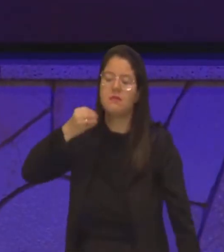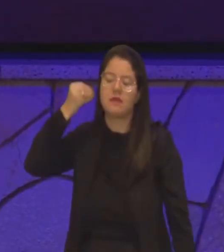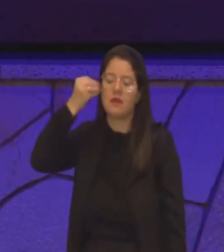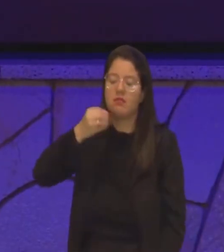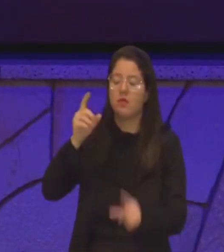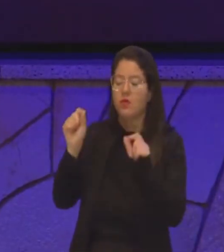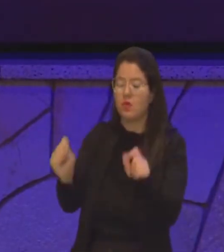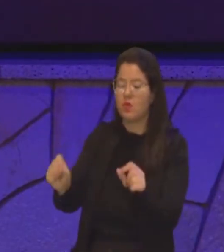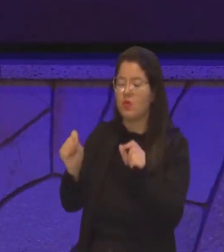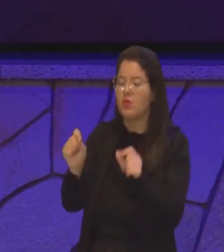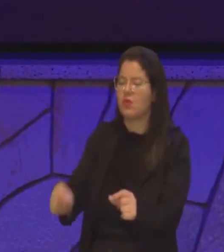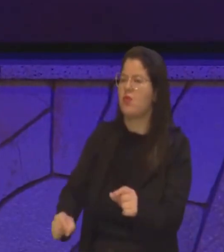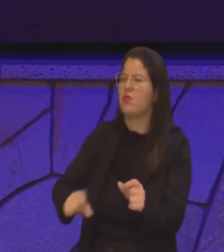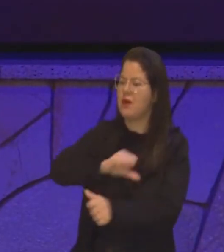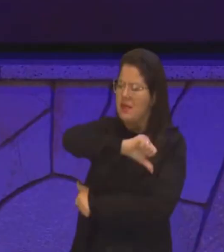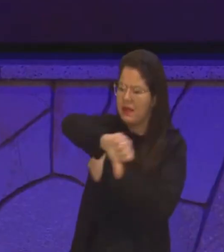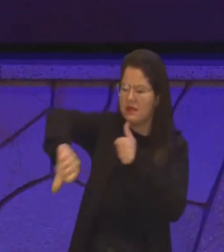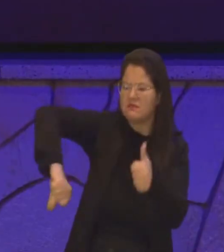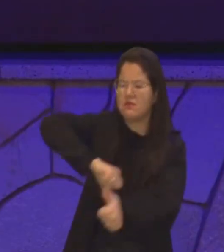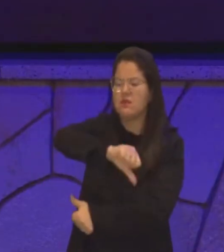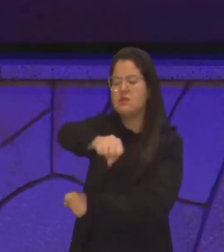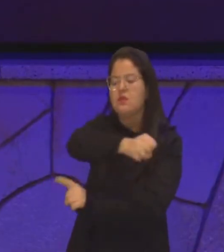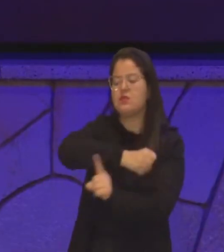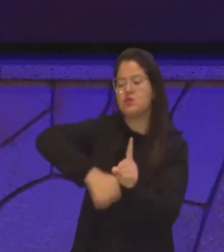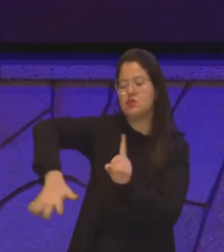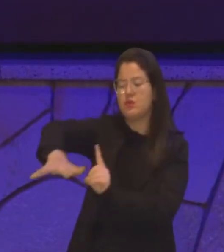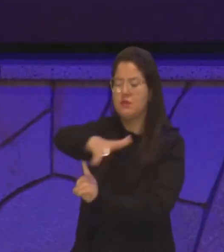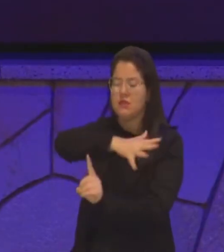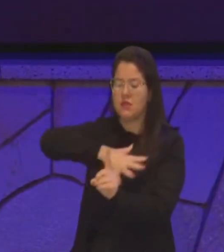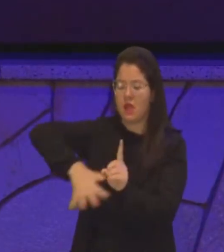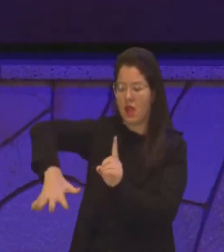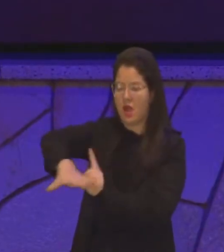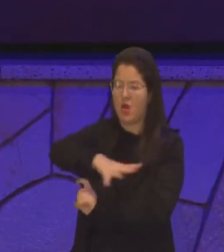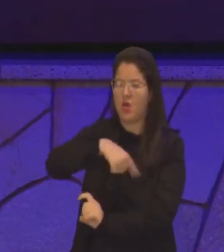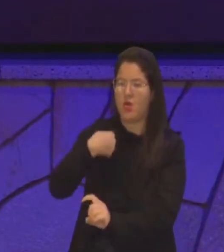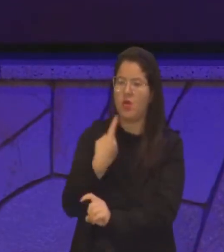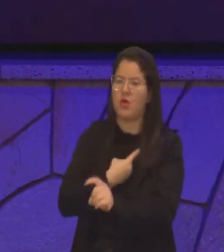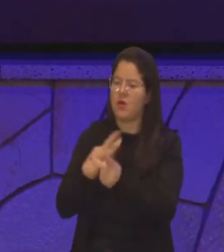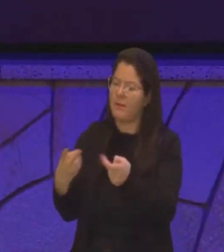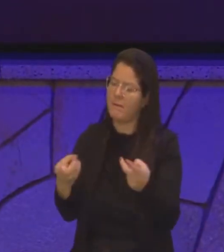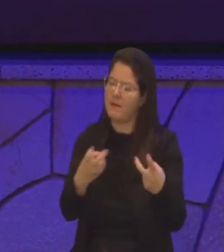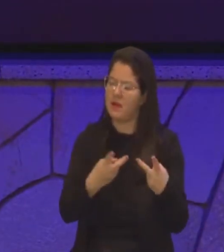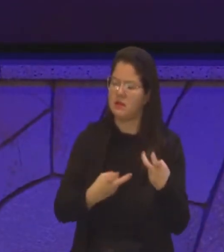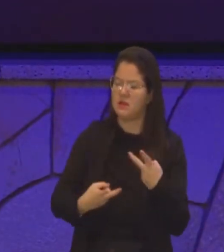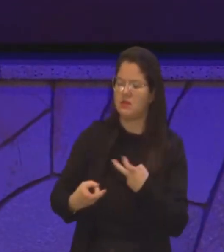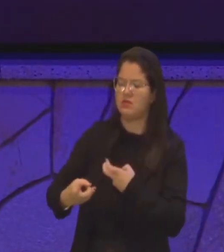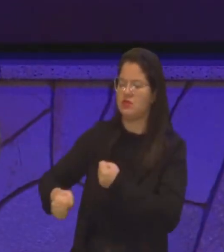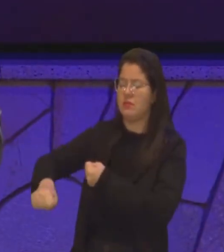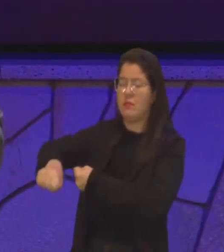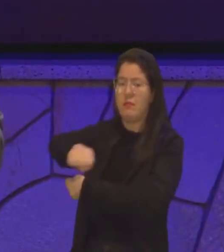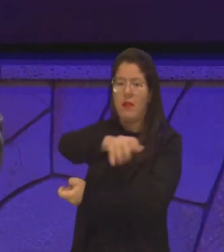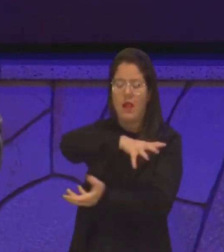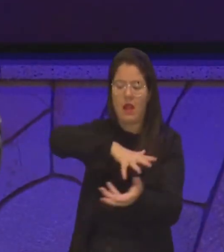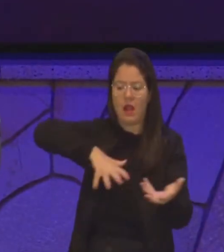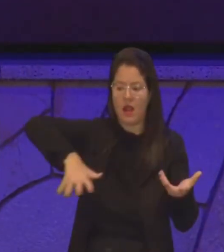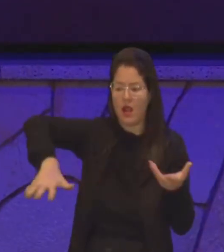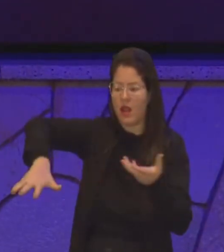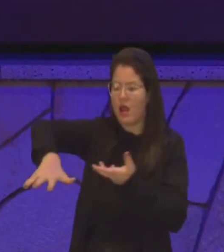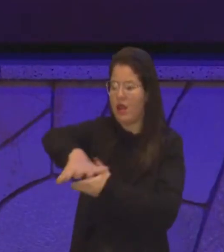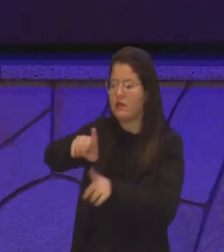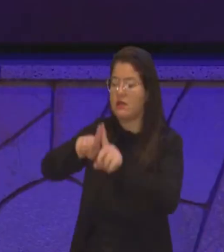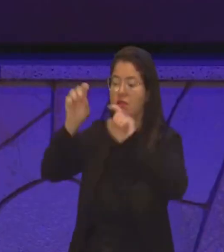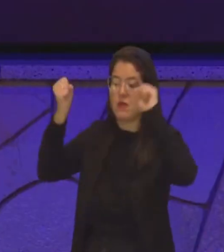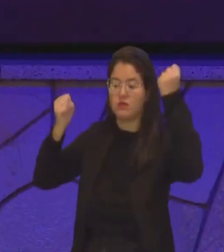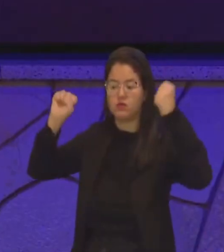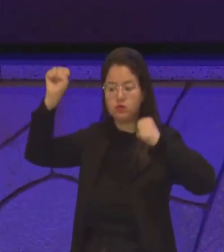uma grande transformação na sociedade. Nós temos visto grandes revoluções: a máquina a